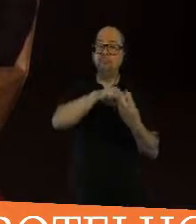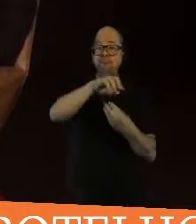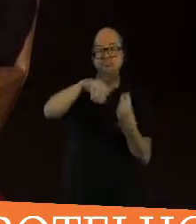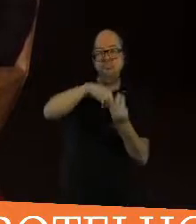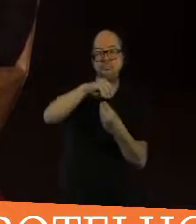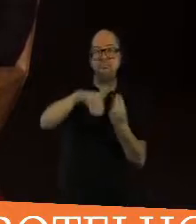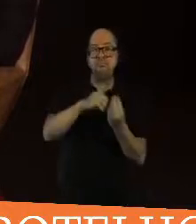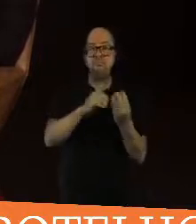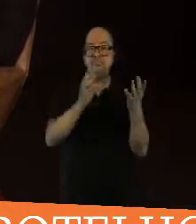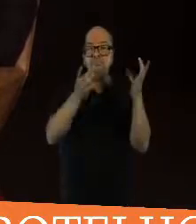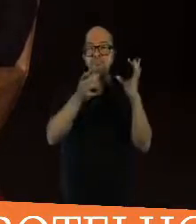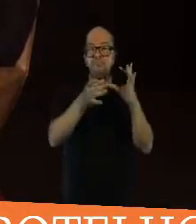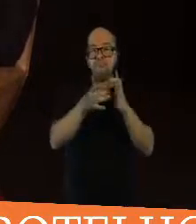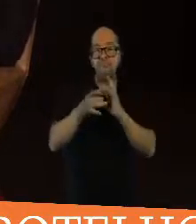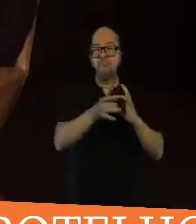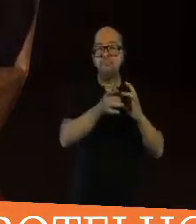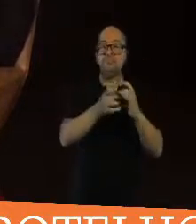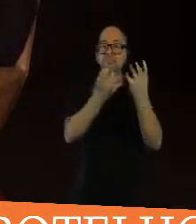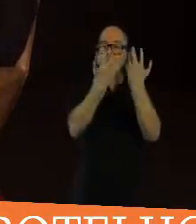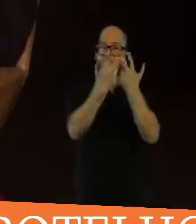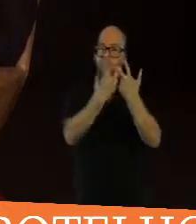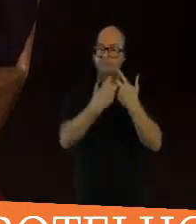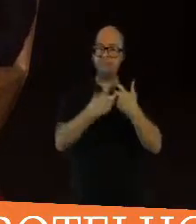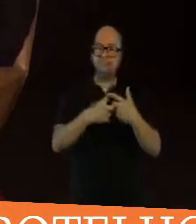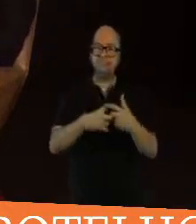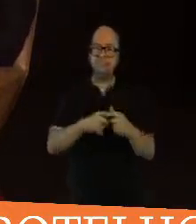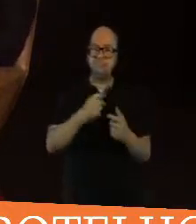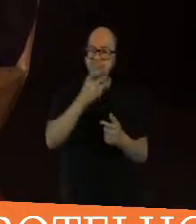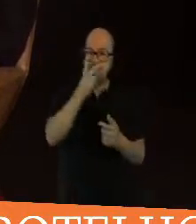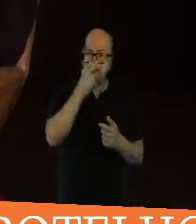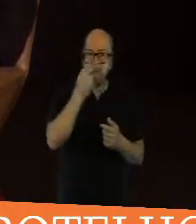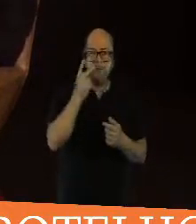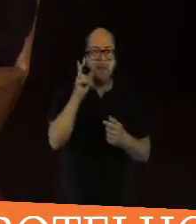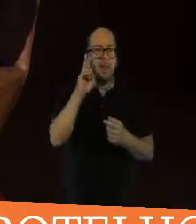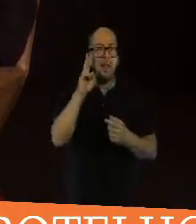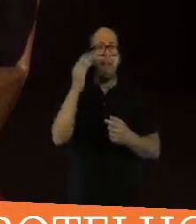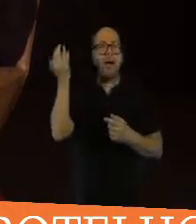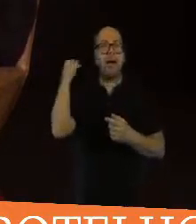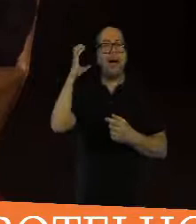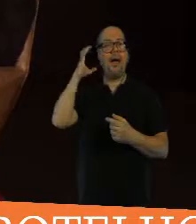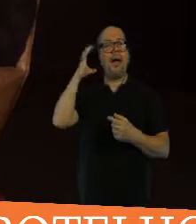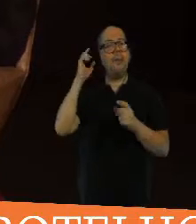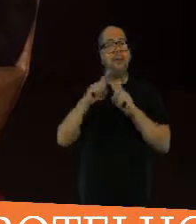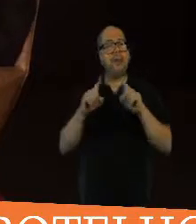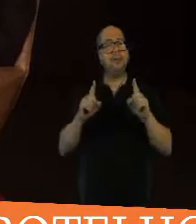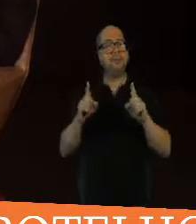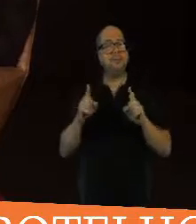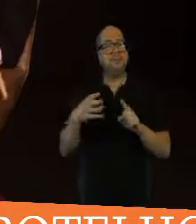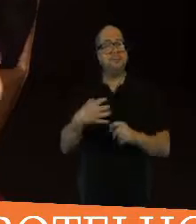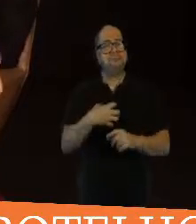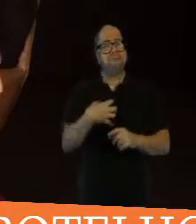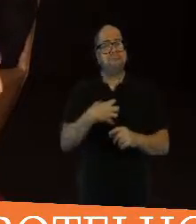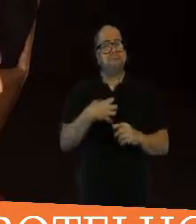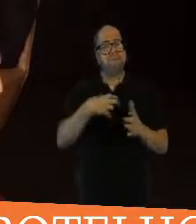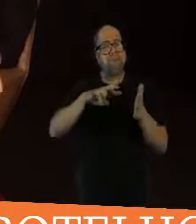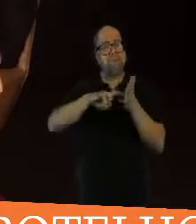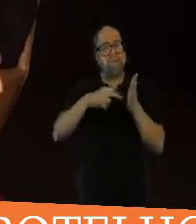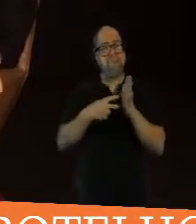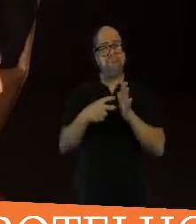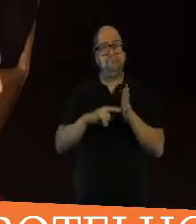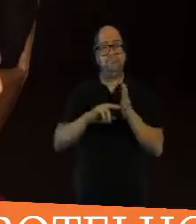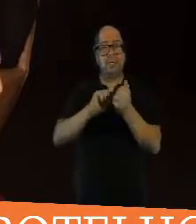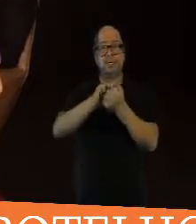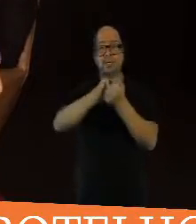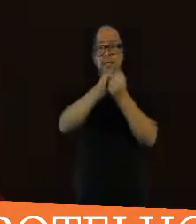faz uma era de ouro do rádio à nossa maneira, né? Assim, tem toda uma apropriação nossa também, né? Sim, nós somos um